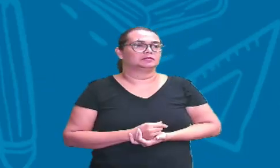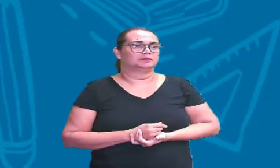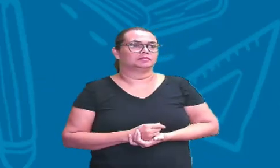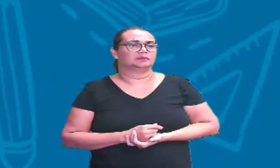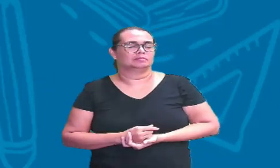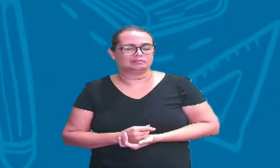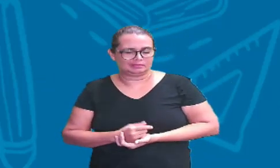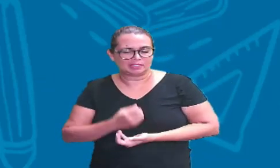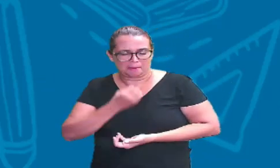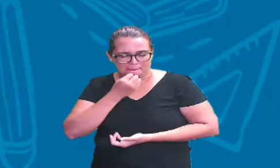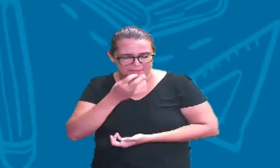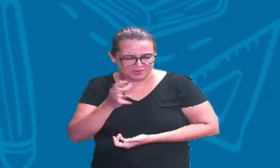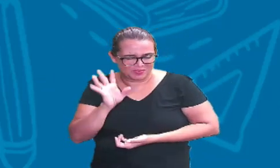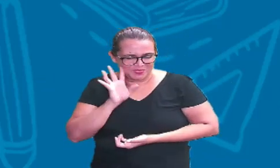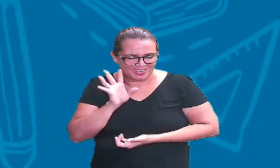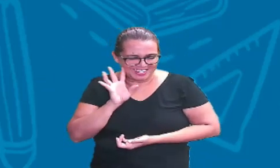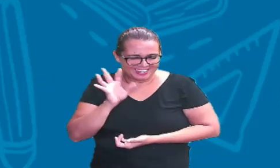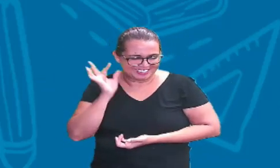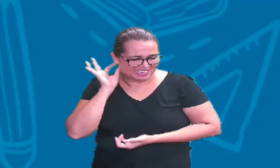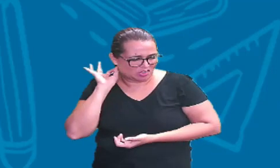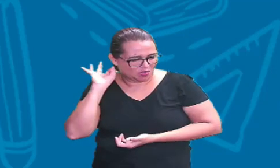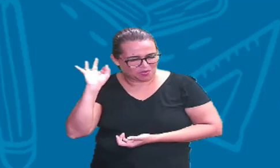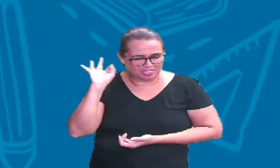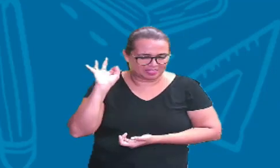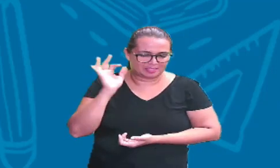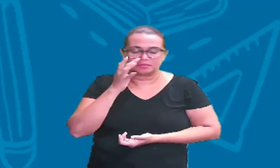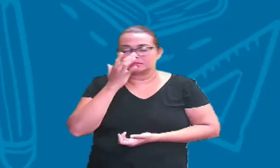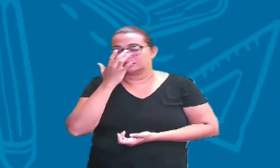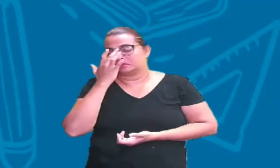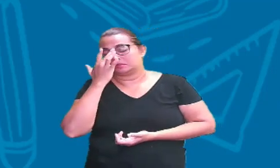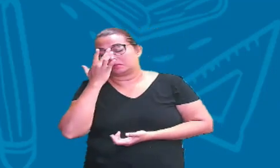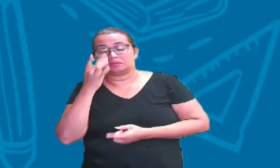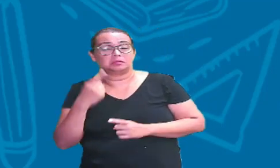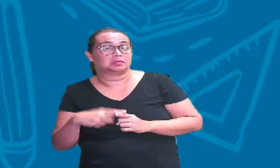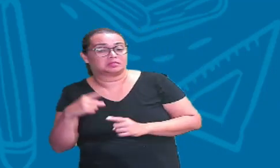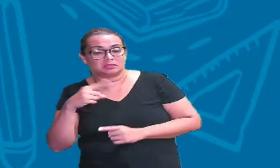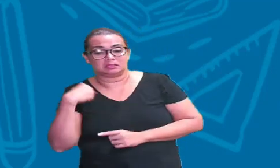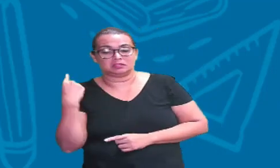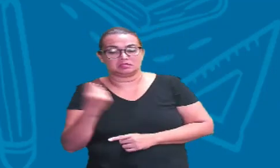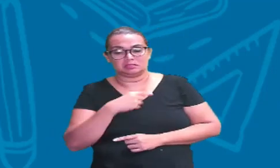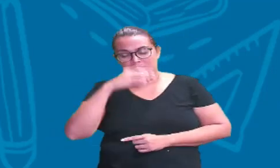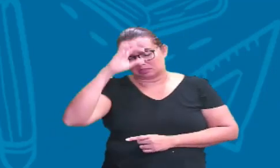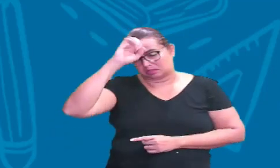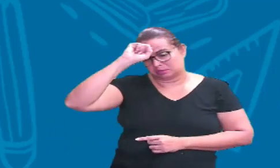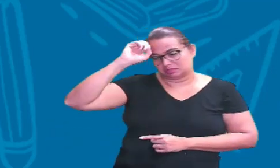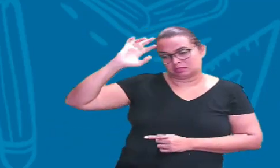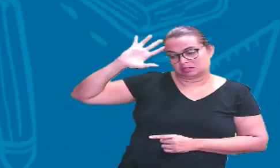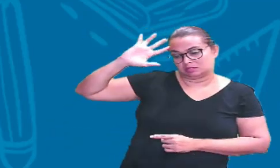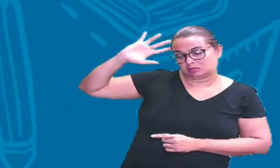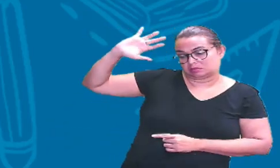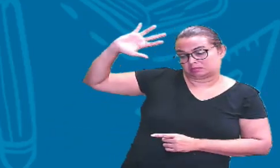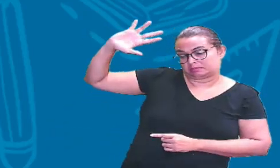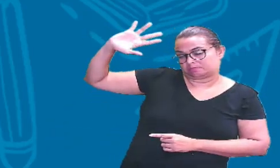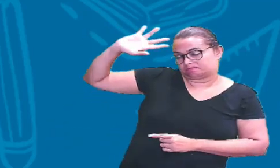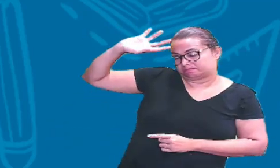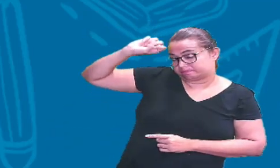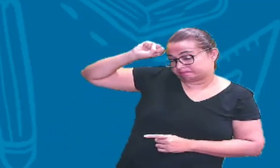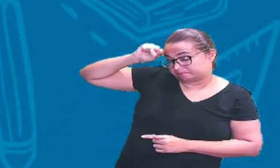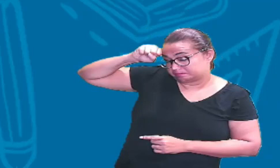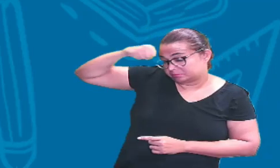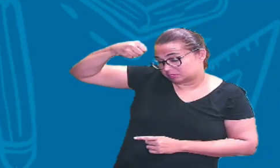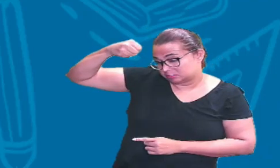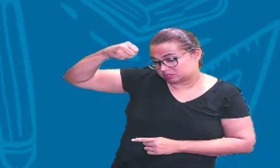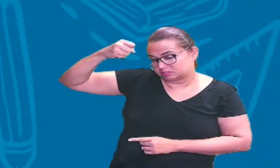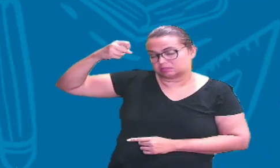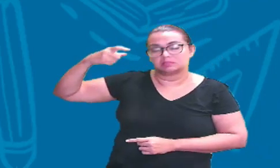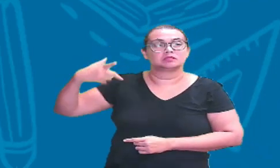Não é legal? É ótimo assim. Por quê? Aprendemos a imaginar e pensar mais rápido,